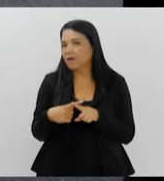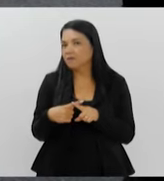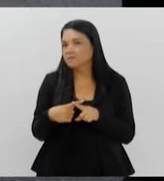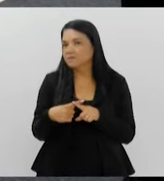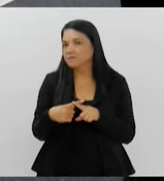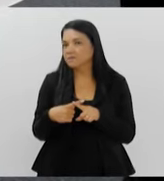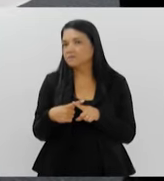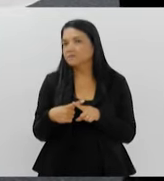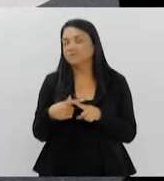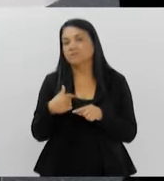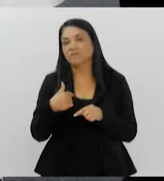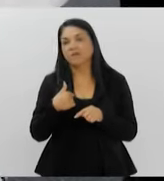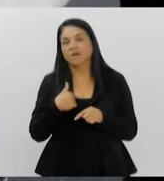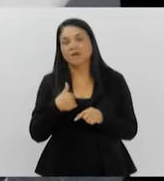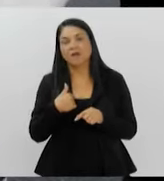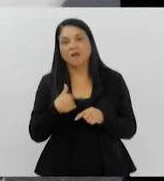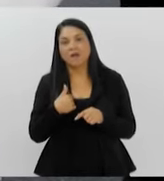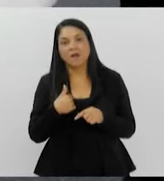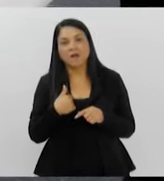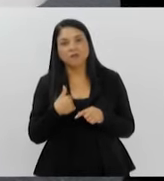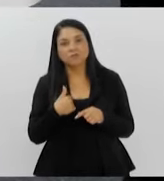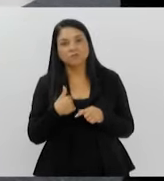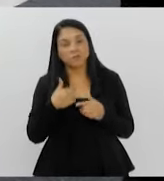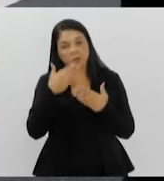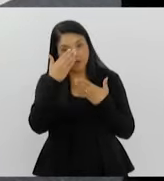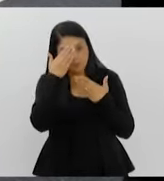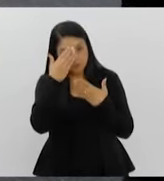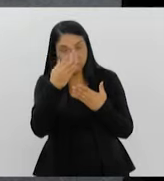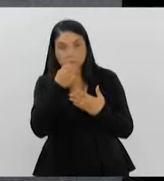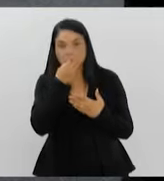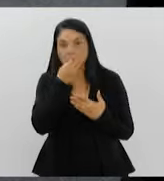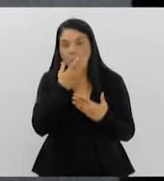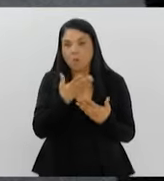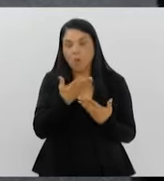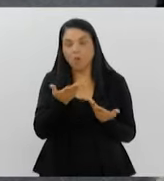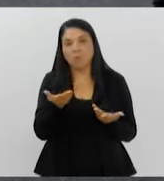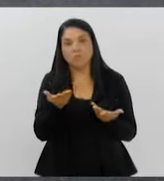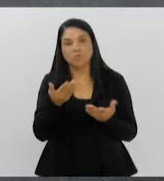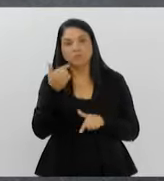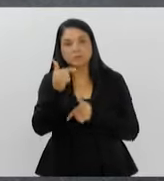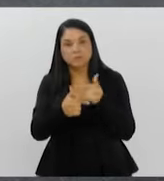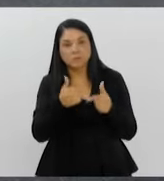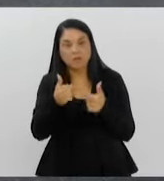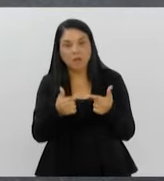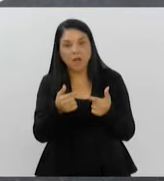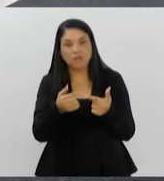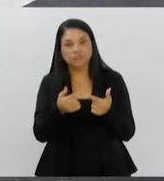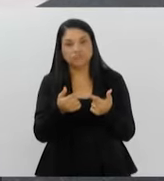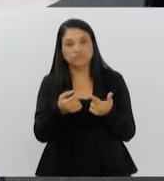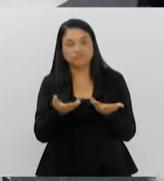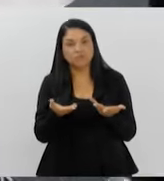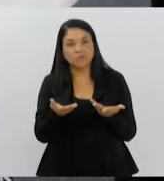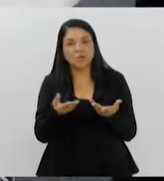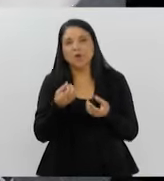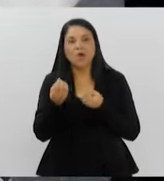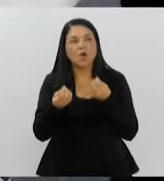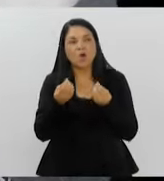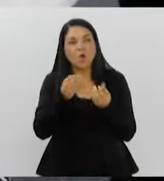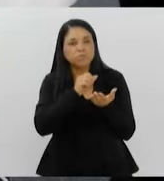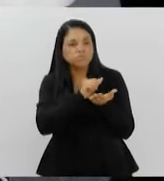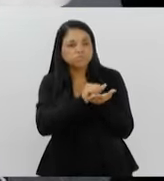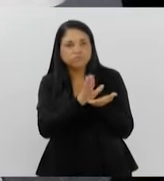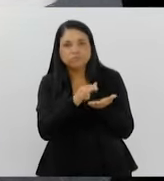governador agradecendo pelo bom serviço prestado como é que vocêa alguém com